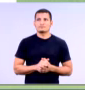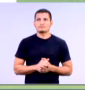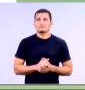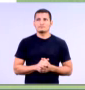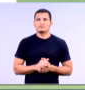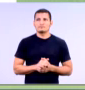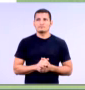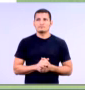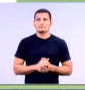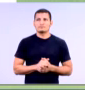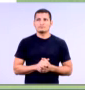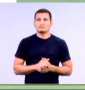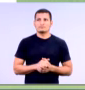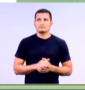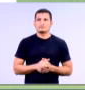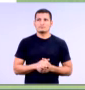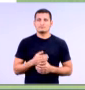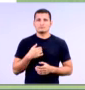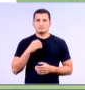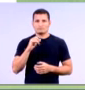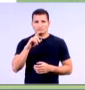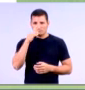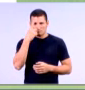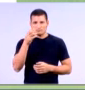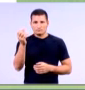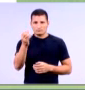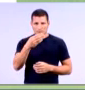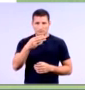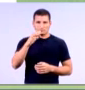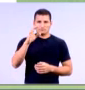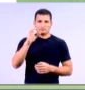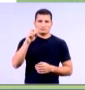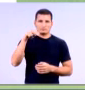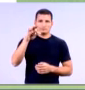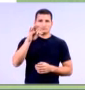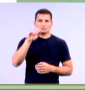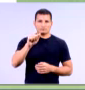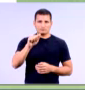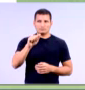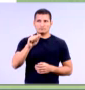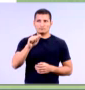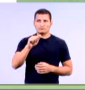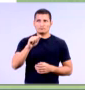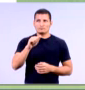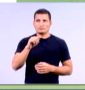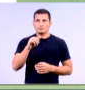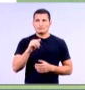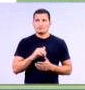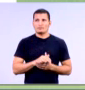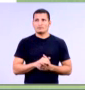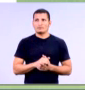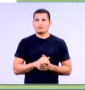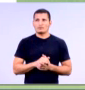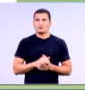Eu vou criar uma nova conta corrente, só que em vez de abrir e fechar parênteses, olha o que eu passei aqui.